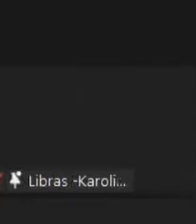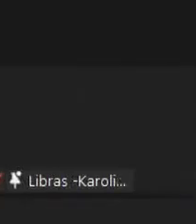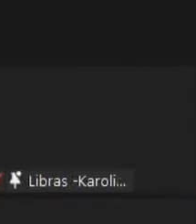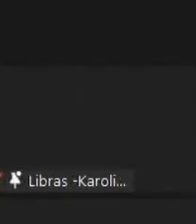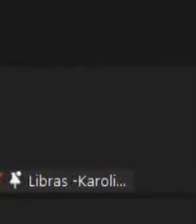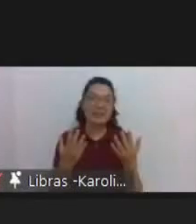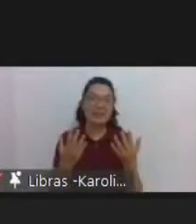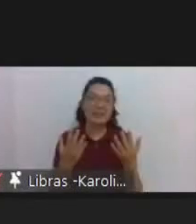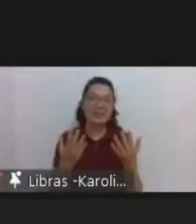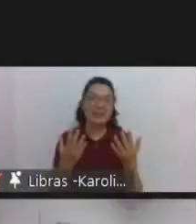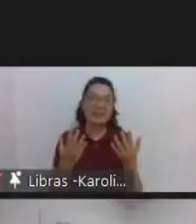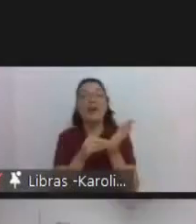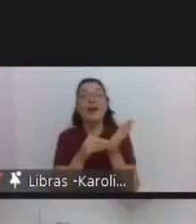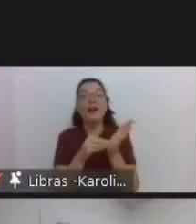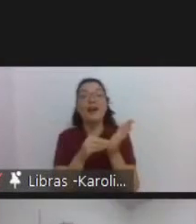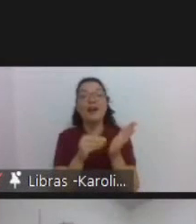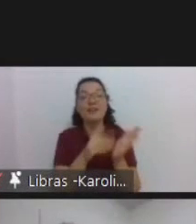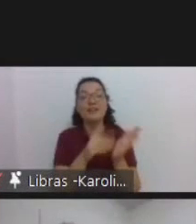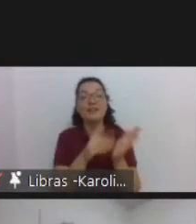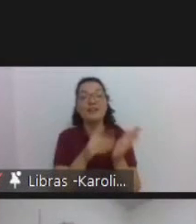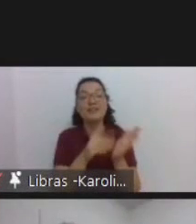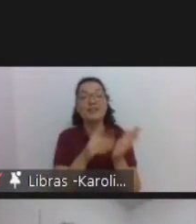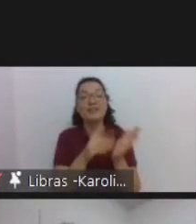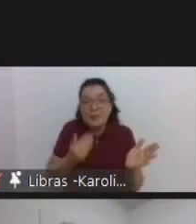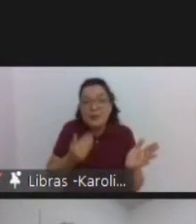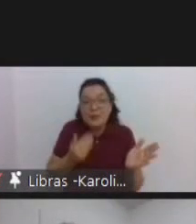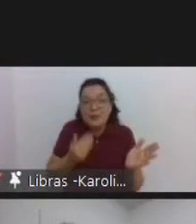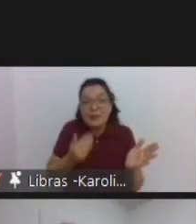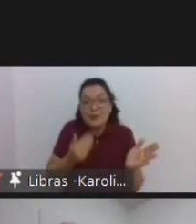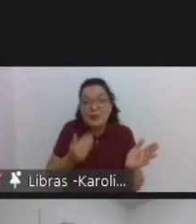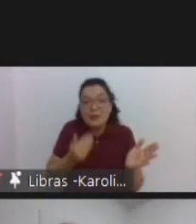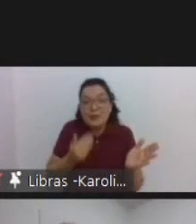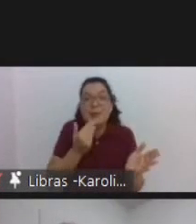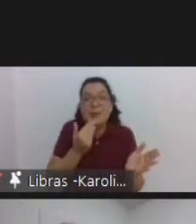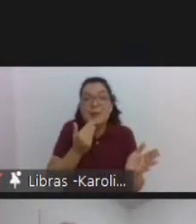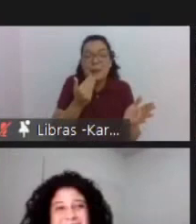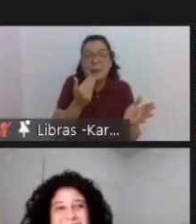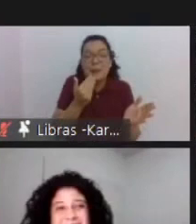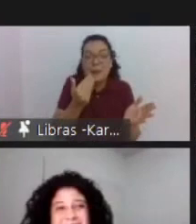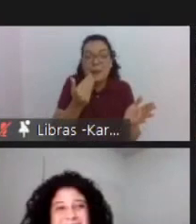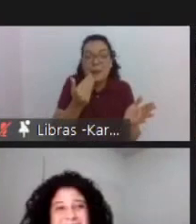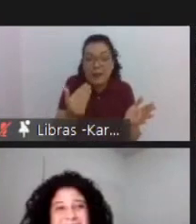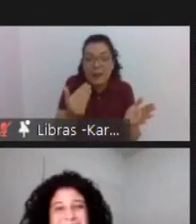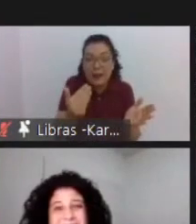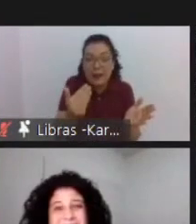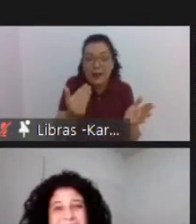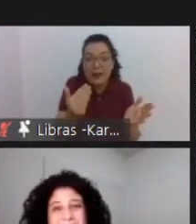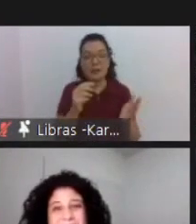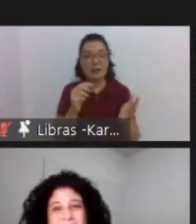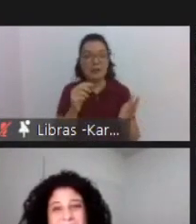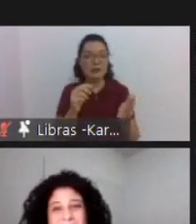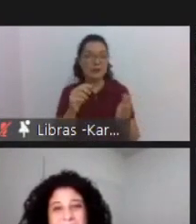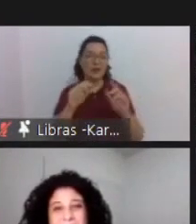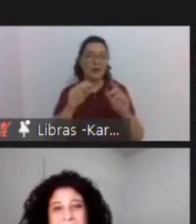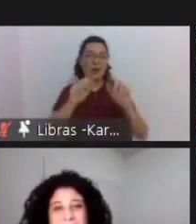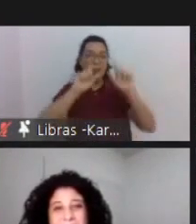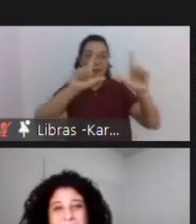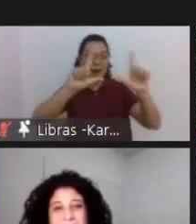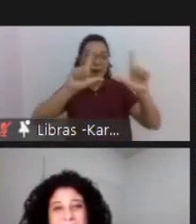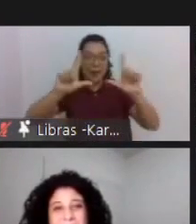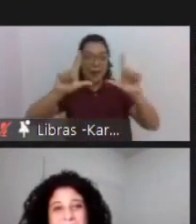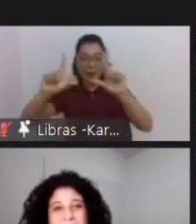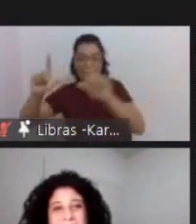Eu peço a todos que liguem suas câmeras. Nós estaremos juntos agora na sala para dar um último tchau.